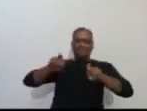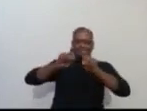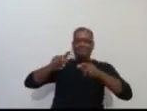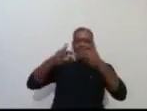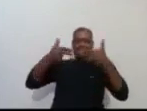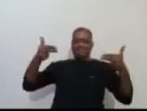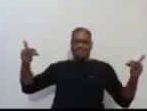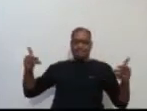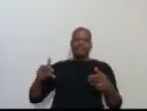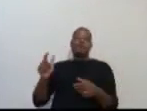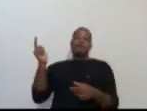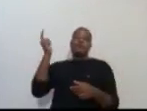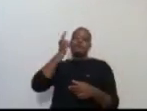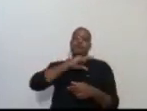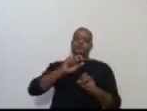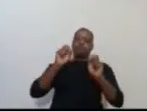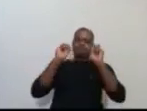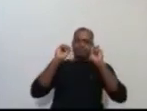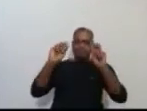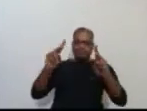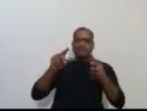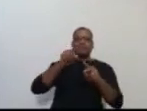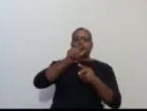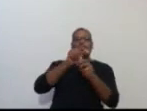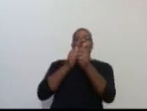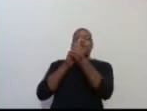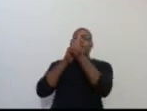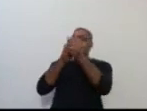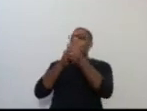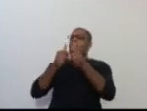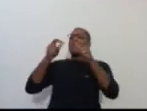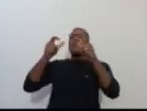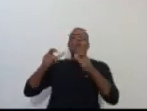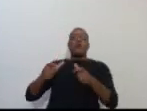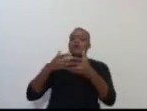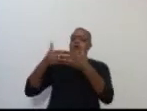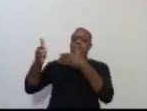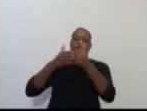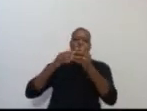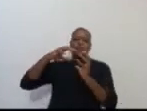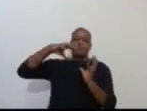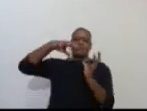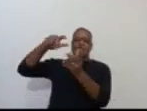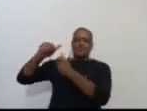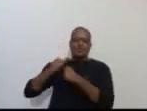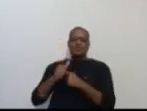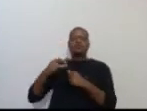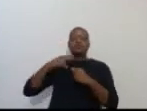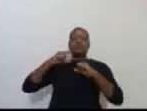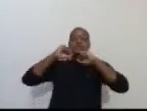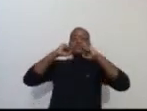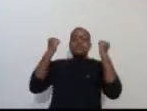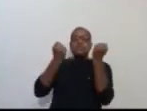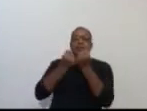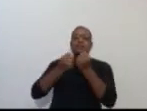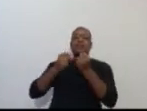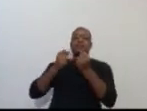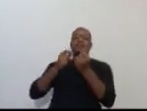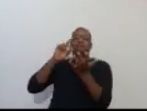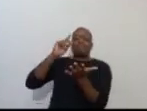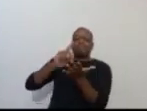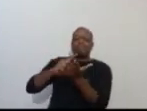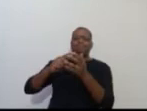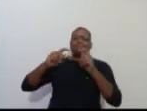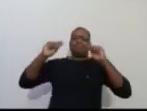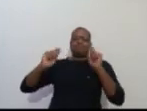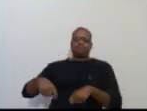acompanha de qualquer parte do mundo, o nosso seminário Realidades e Possibilidades da EAD. Seja bem-vindo ao nosso